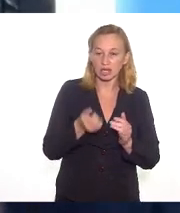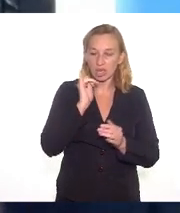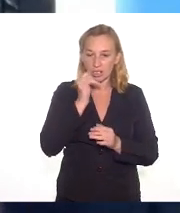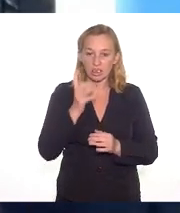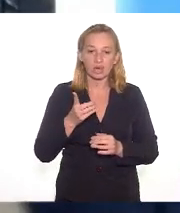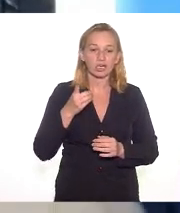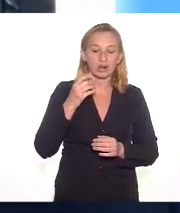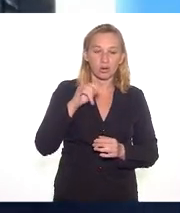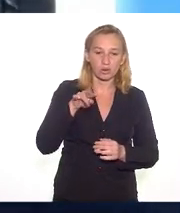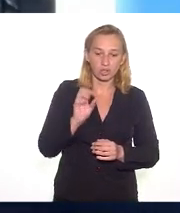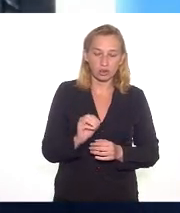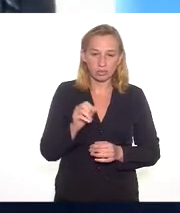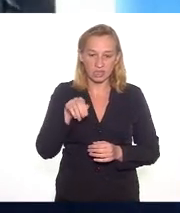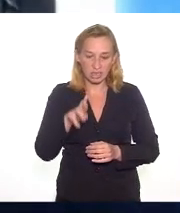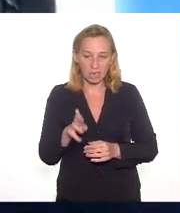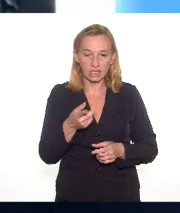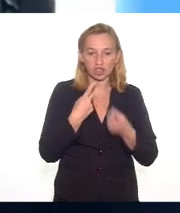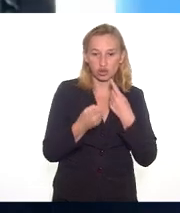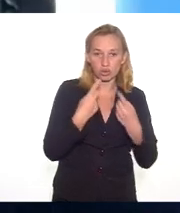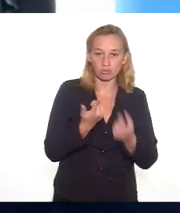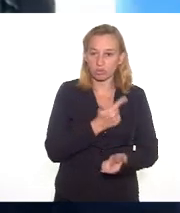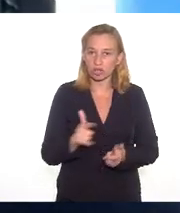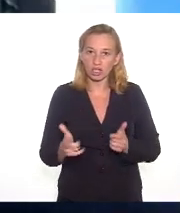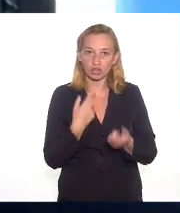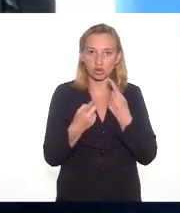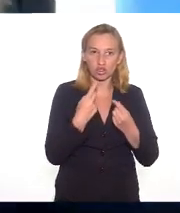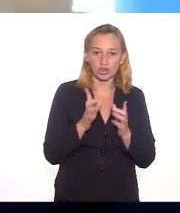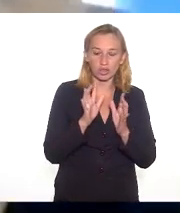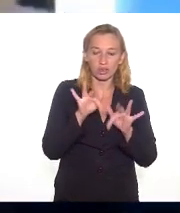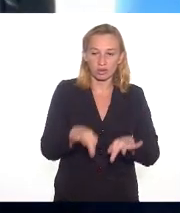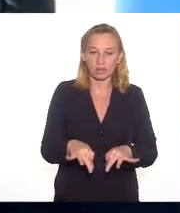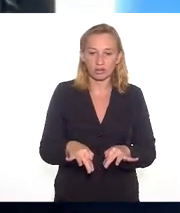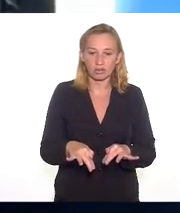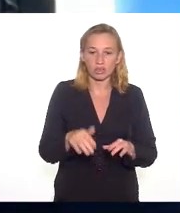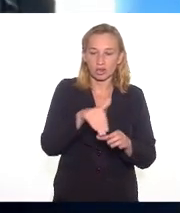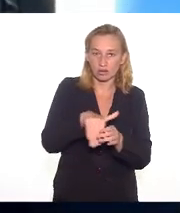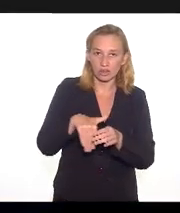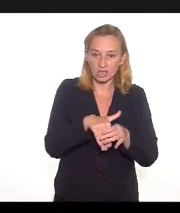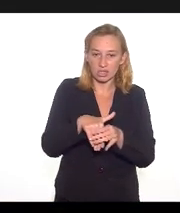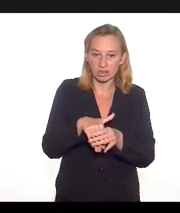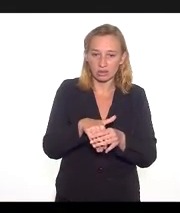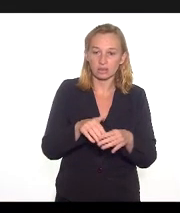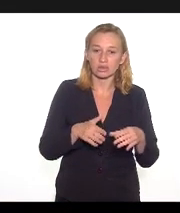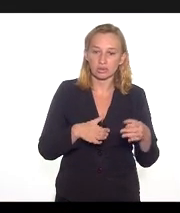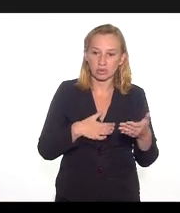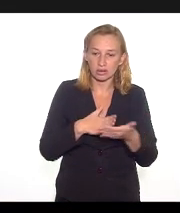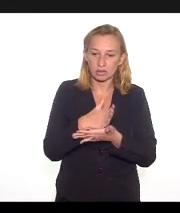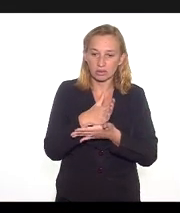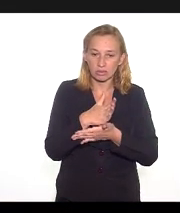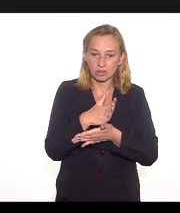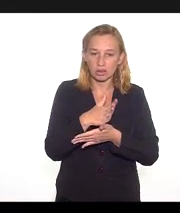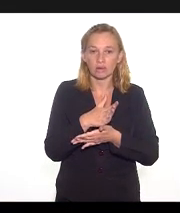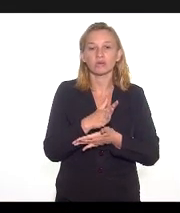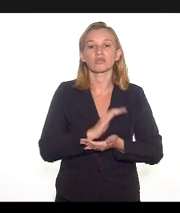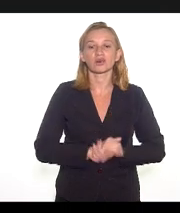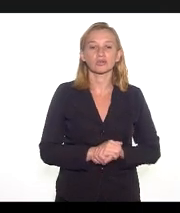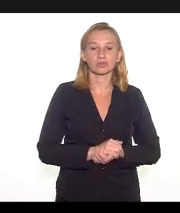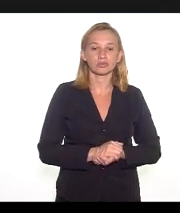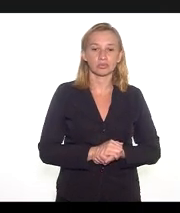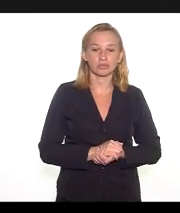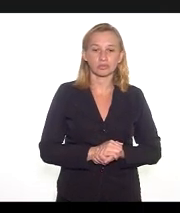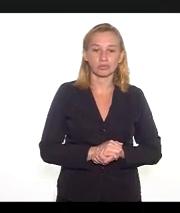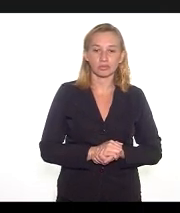Rodrigo Bacelar. Em discussão. Em discussão. Não havendo quem queira discutir, encerrada a discussão, em votação. Senhores que aprovam, permaneçam como estão.